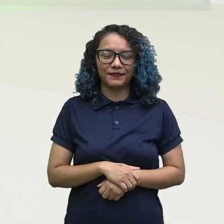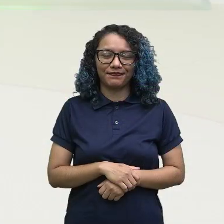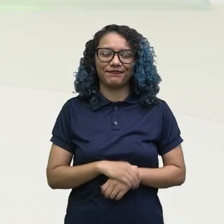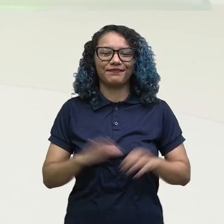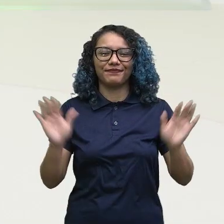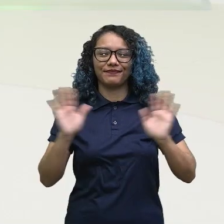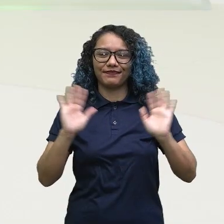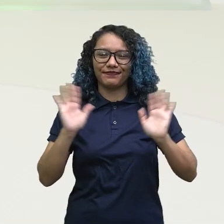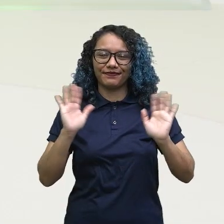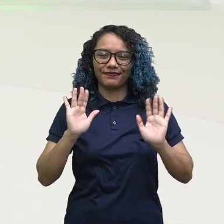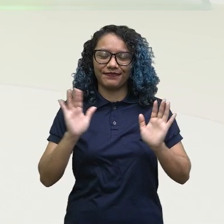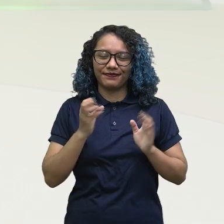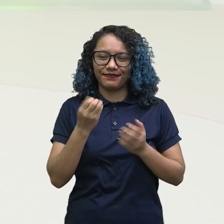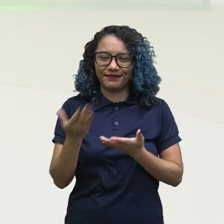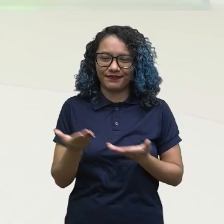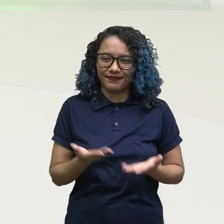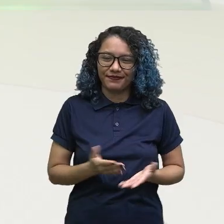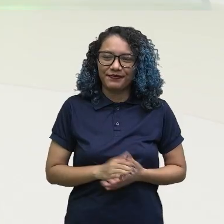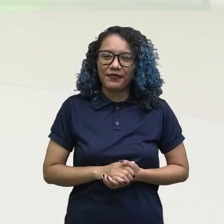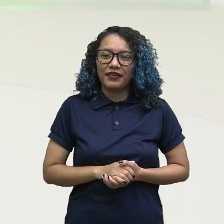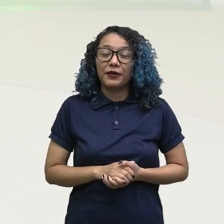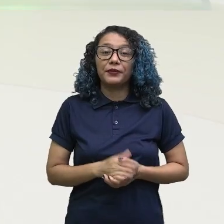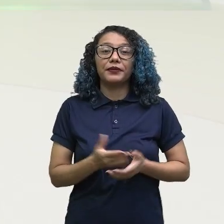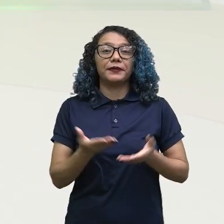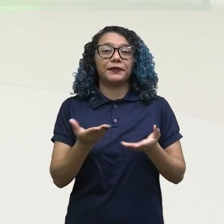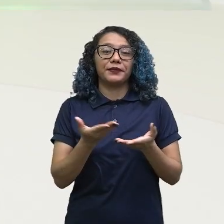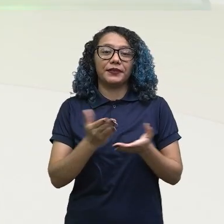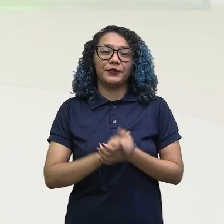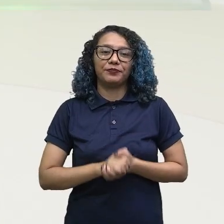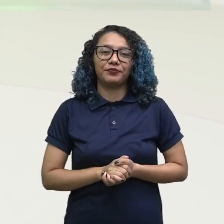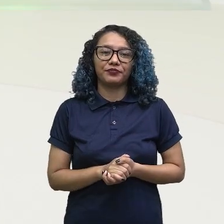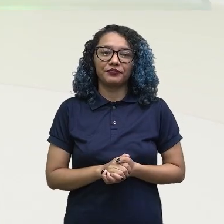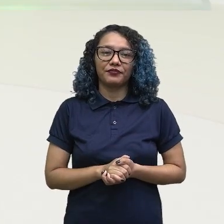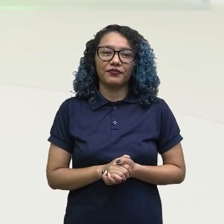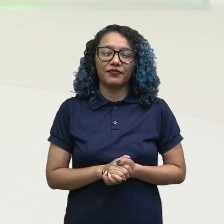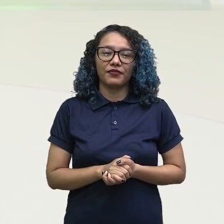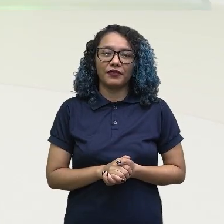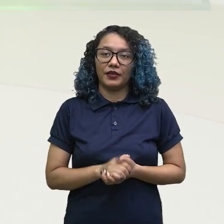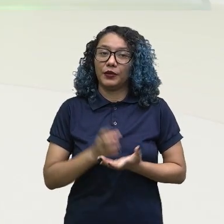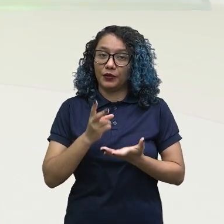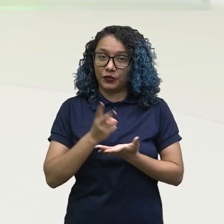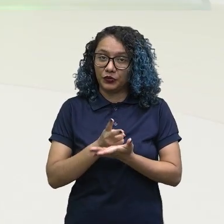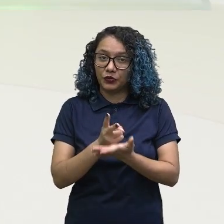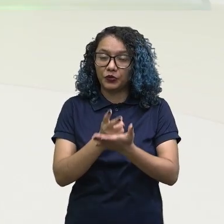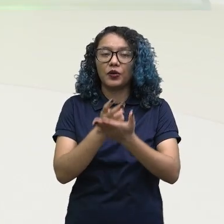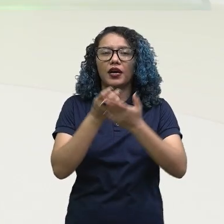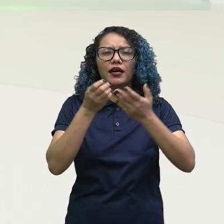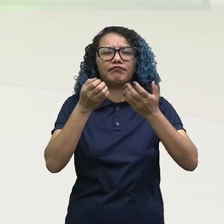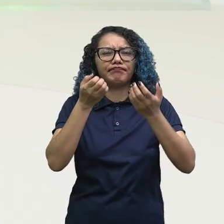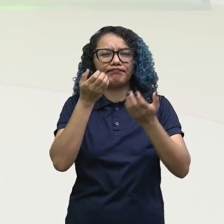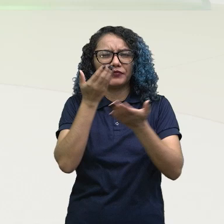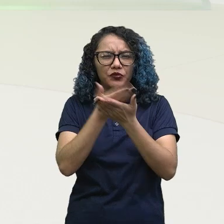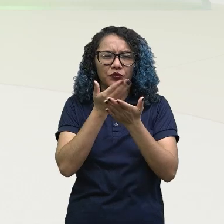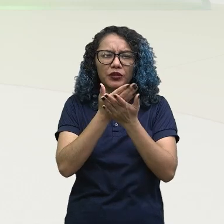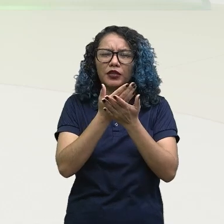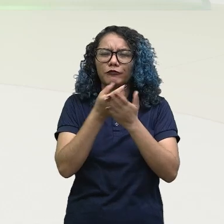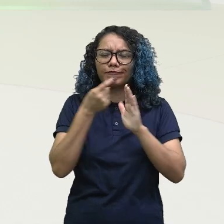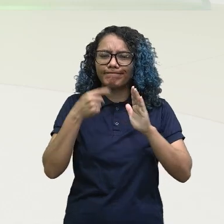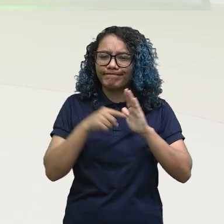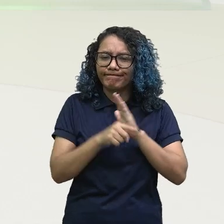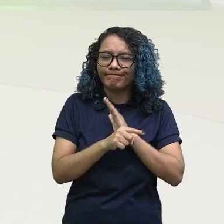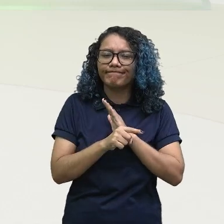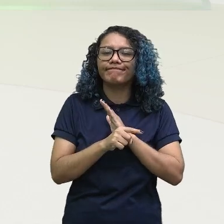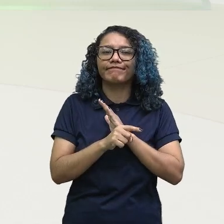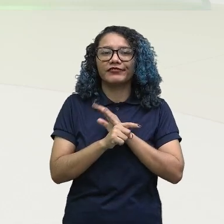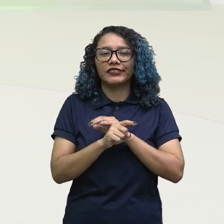Olá, sejam bem-vindos. E agora a gente vai realmente se aprofundar nisso, né? Sobre o que acontece